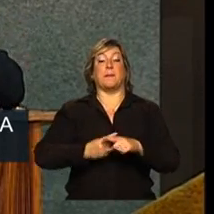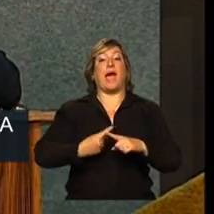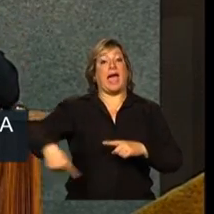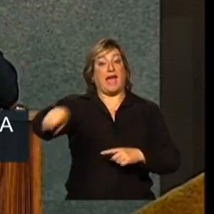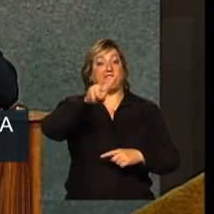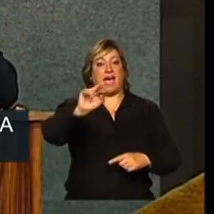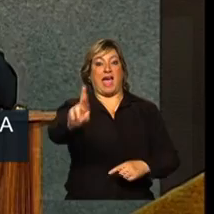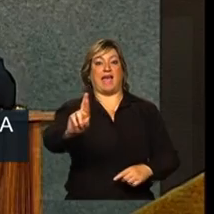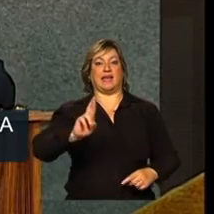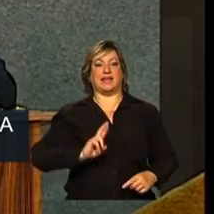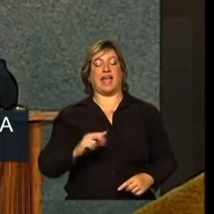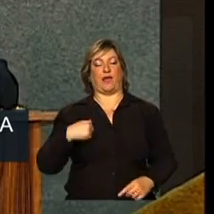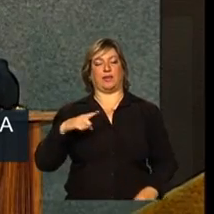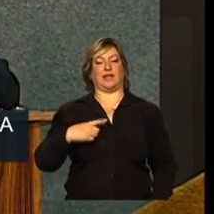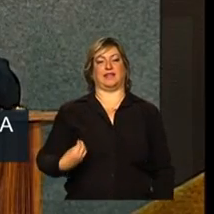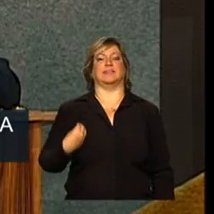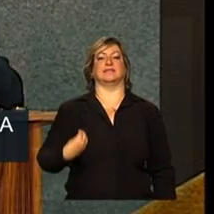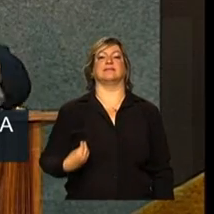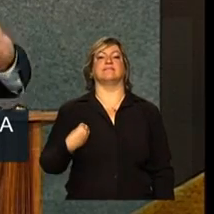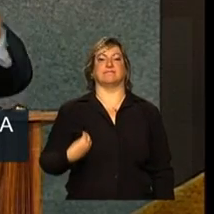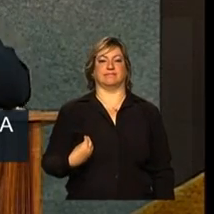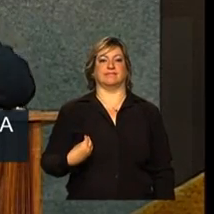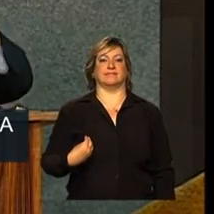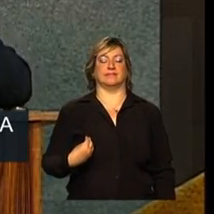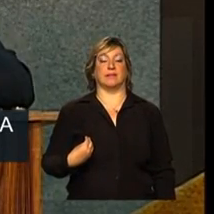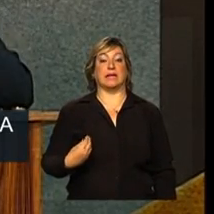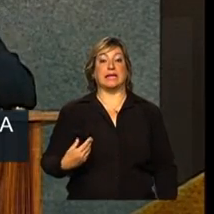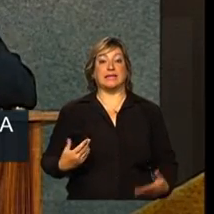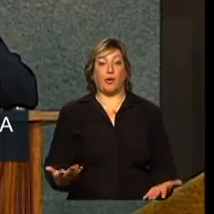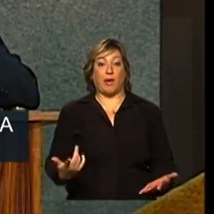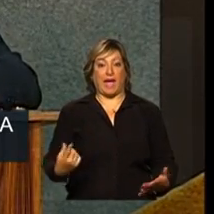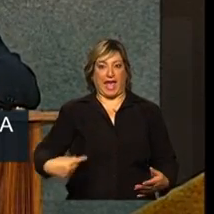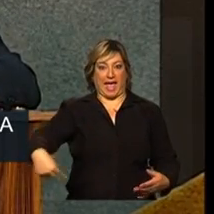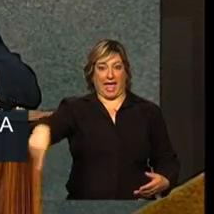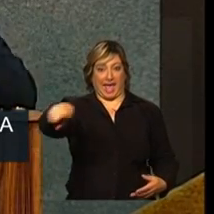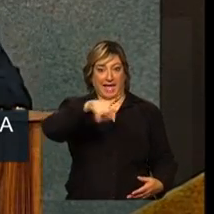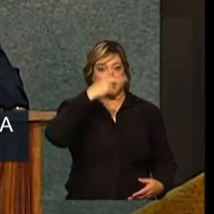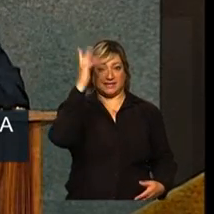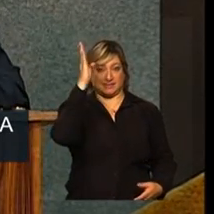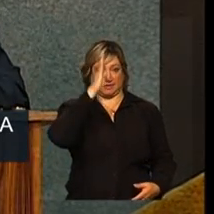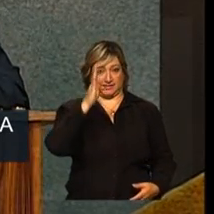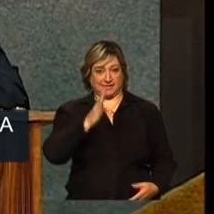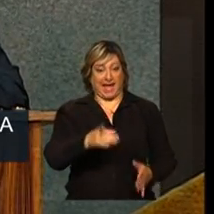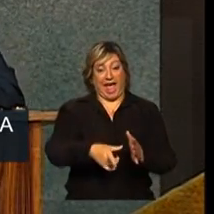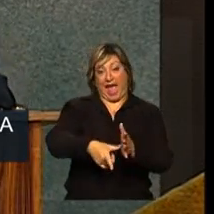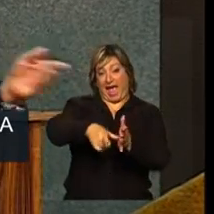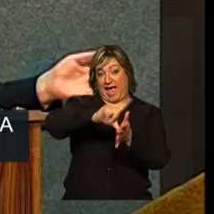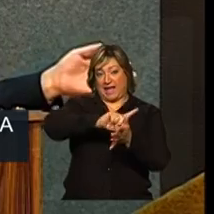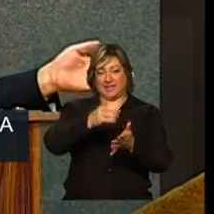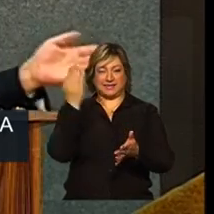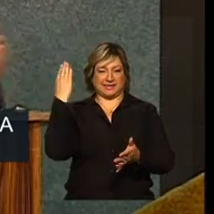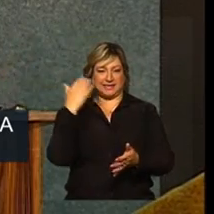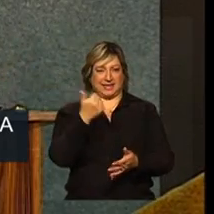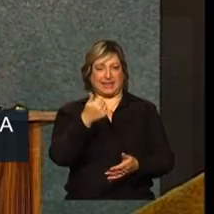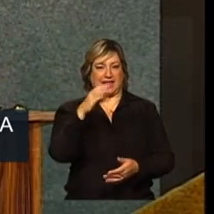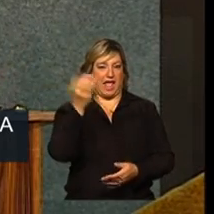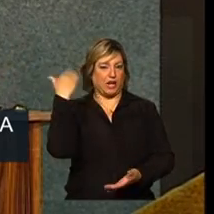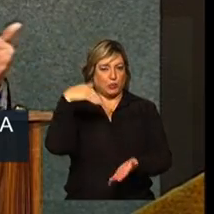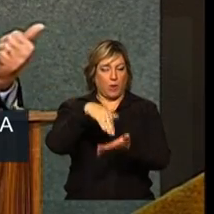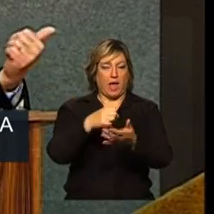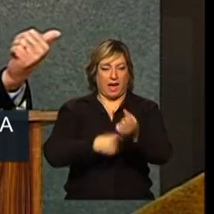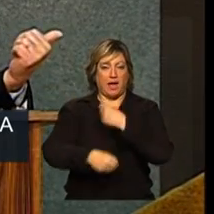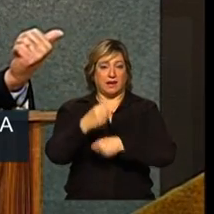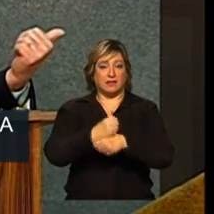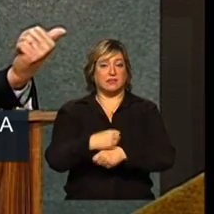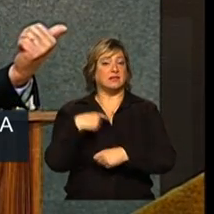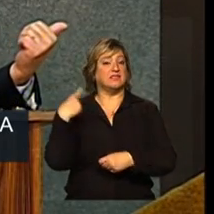vão responder, eu existo. Esses brasileiros, antes desses 10 últimos anos,